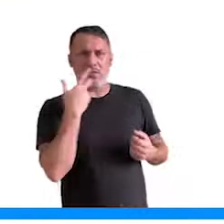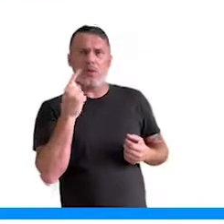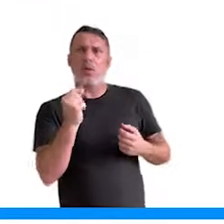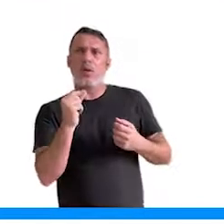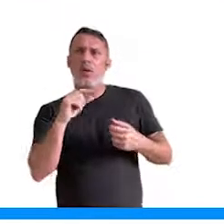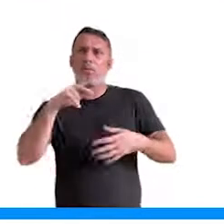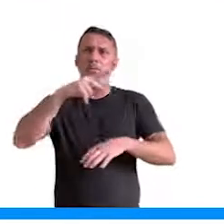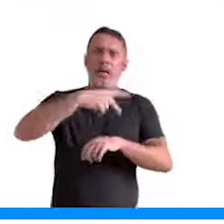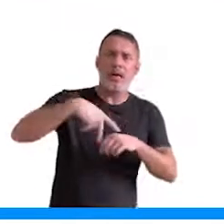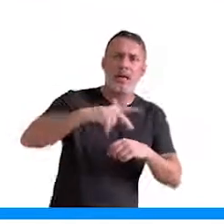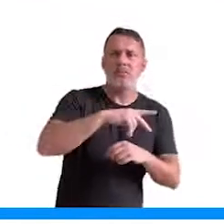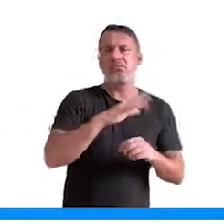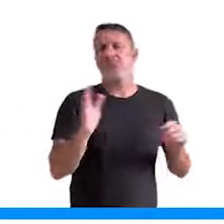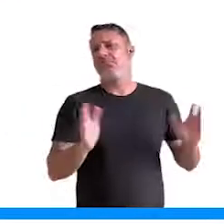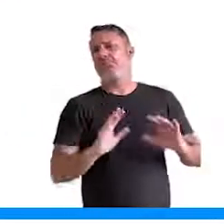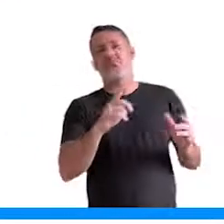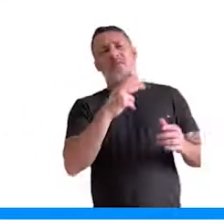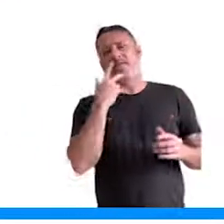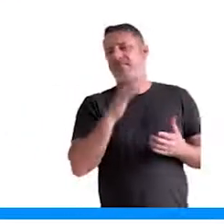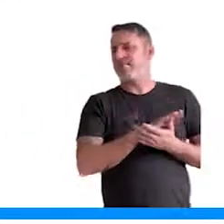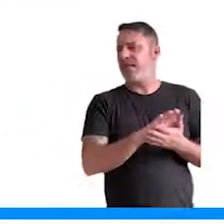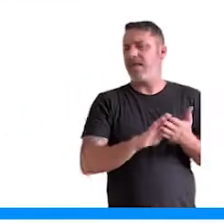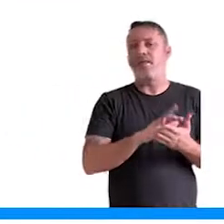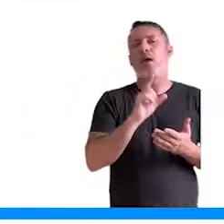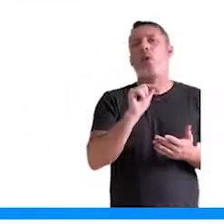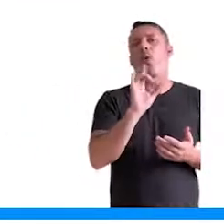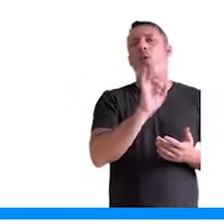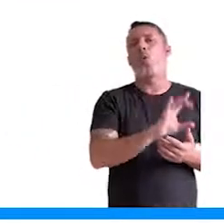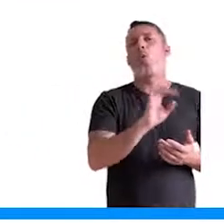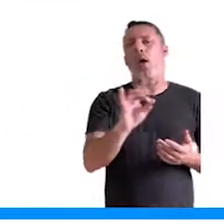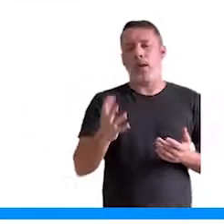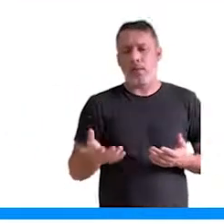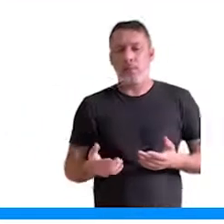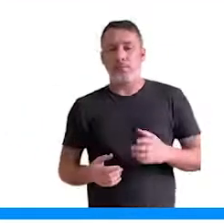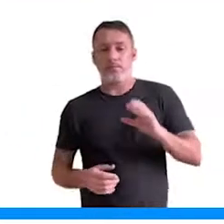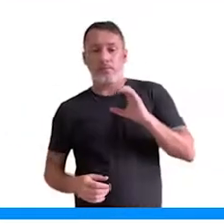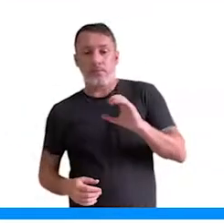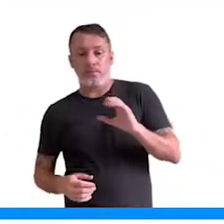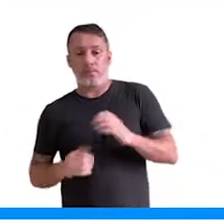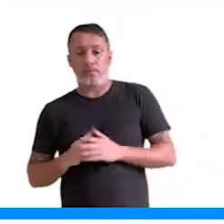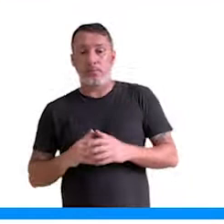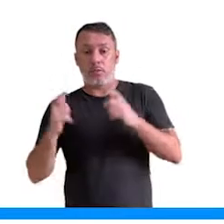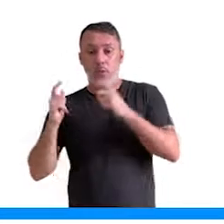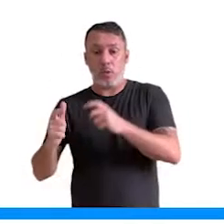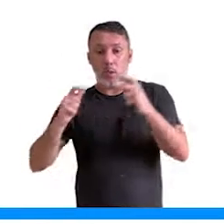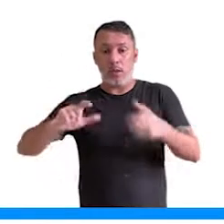nada sobre diplomacia. Só está especificando ali quem está em cada lugar. Bien?